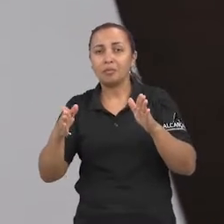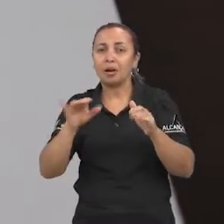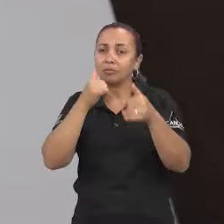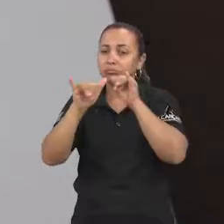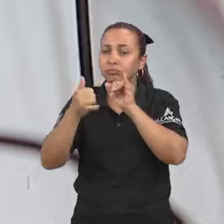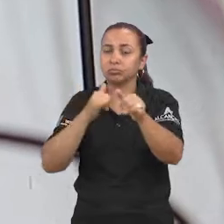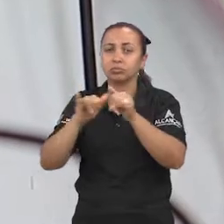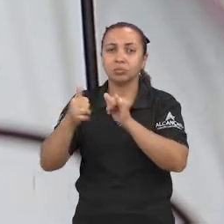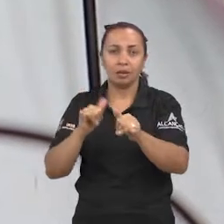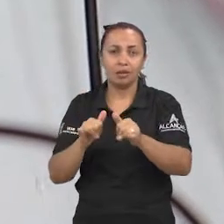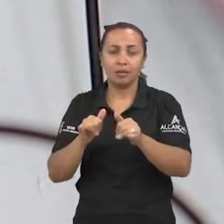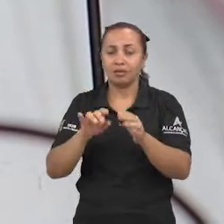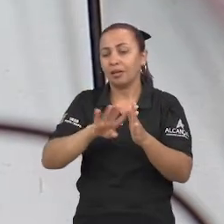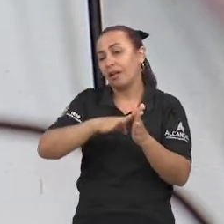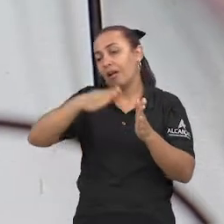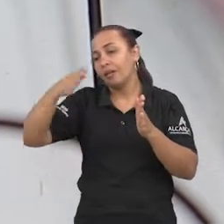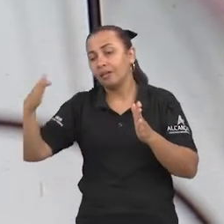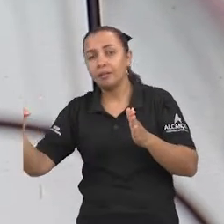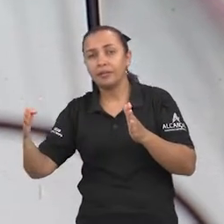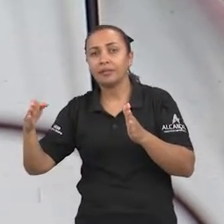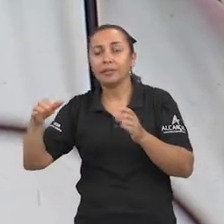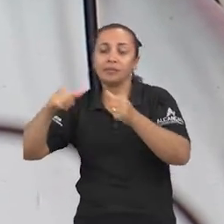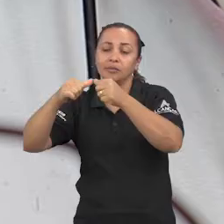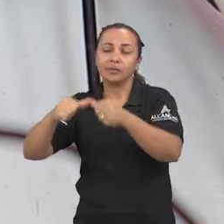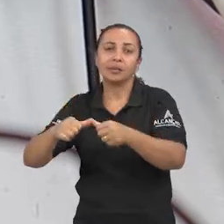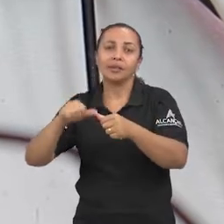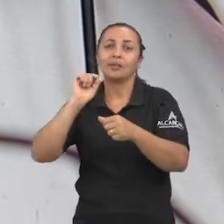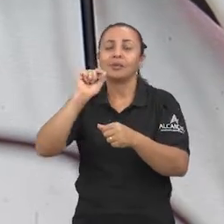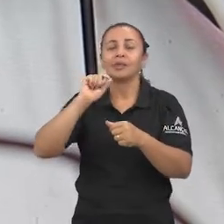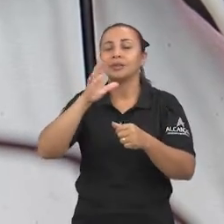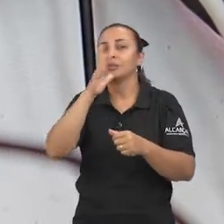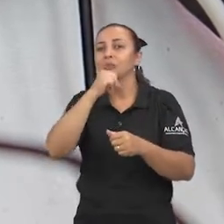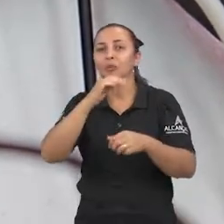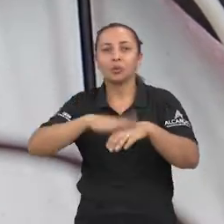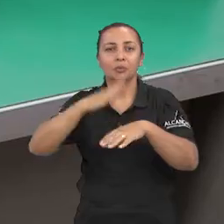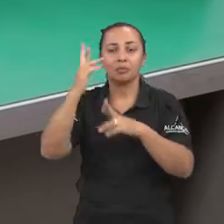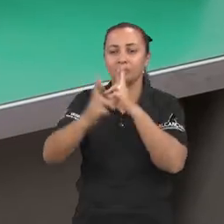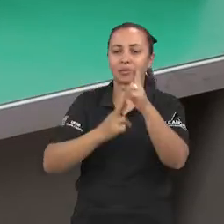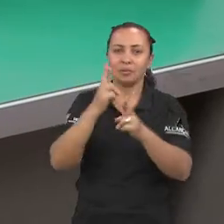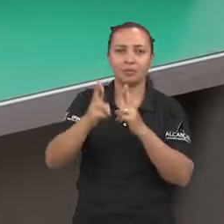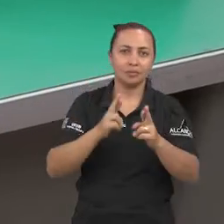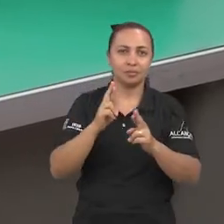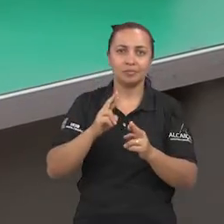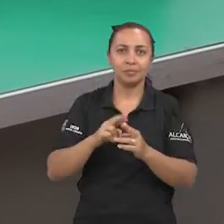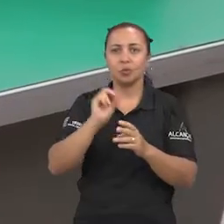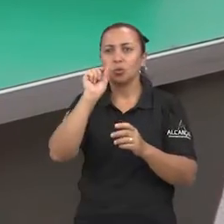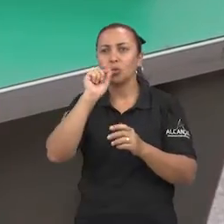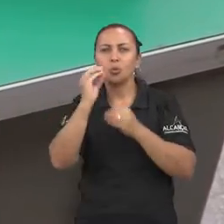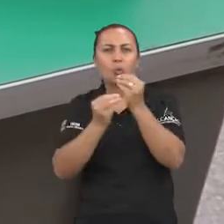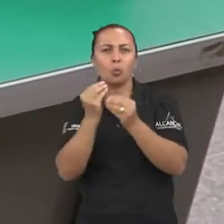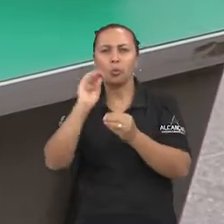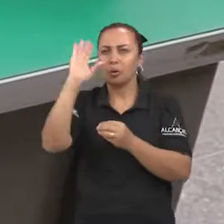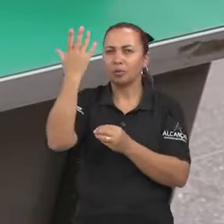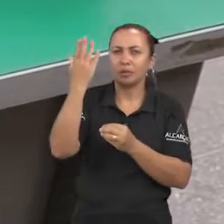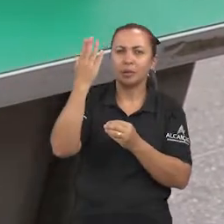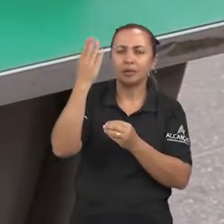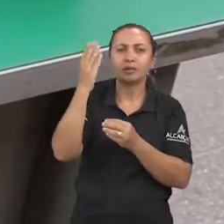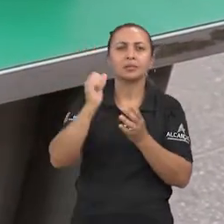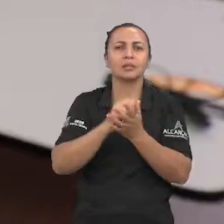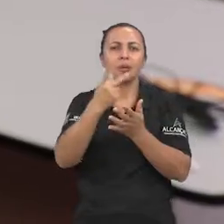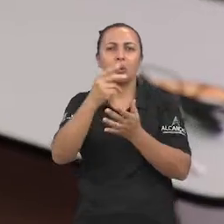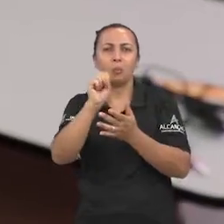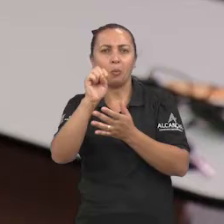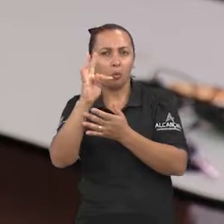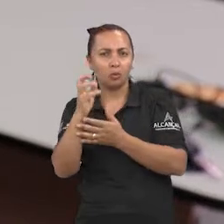etapa da estrutura do circuito elétrico, e também tem a instalação, que é o que demora mais. E em relação ao funcionamento da do